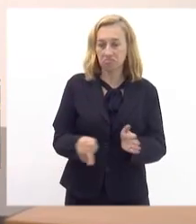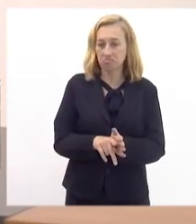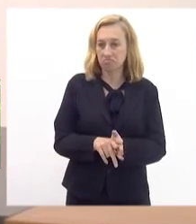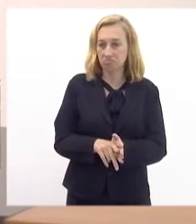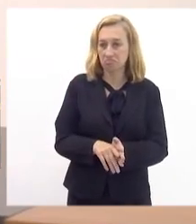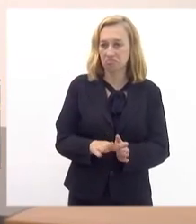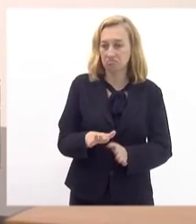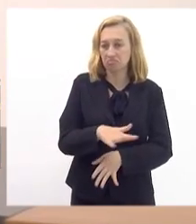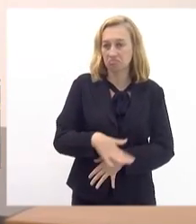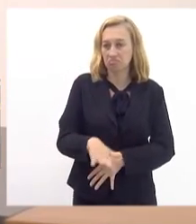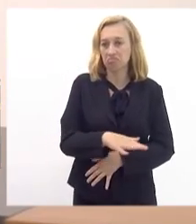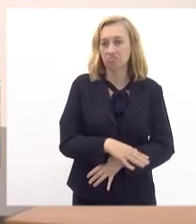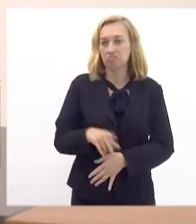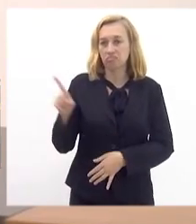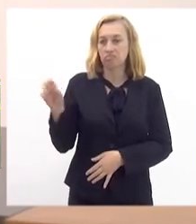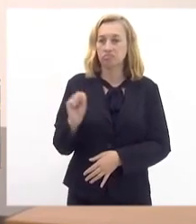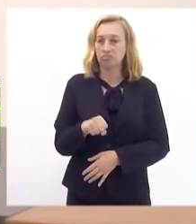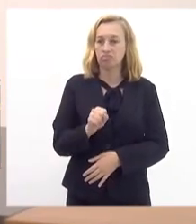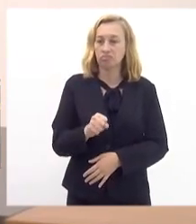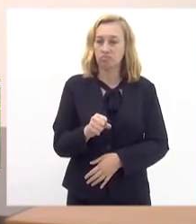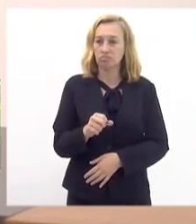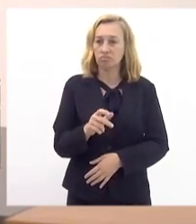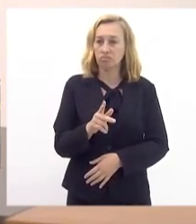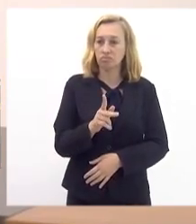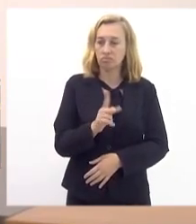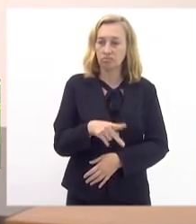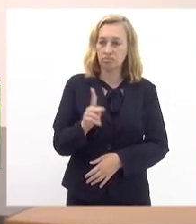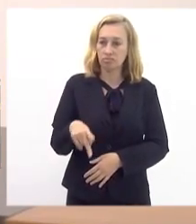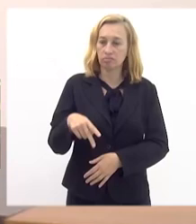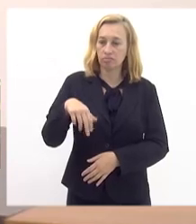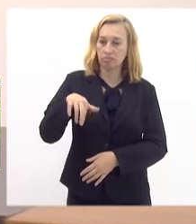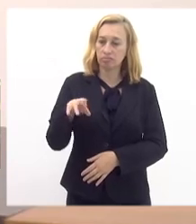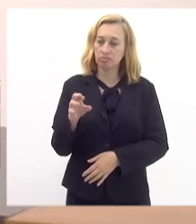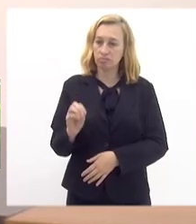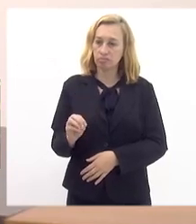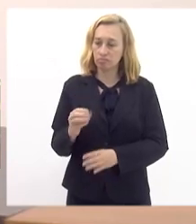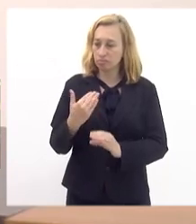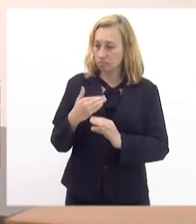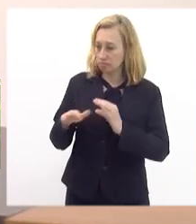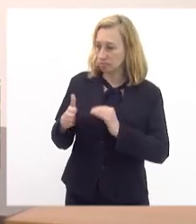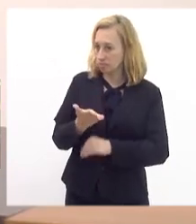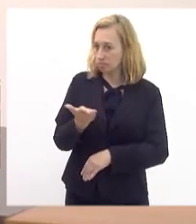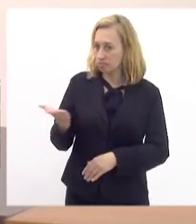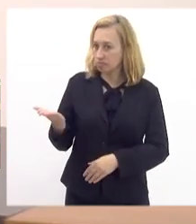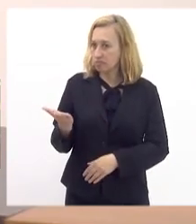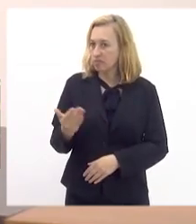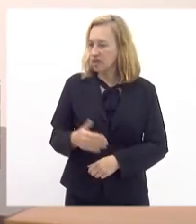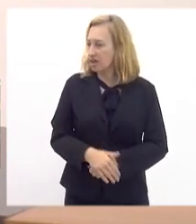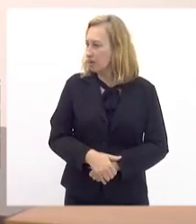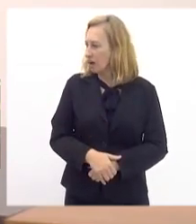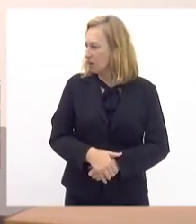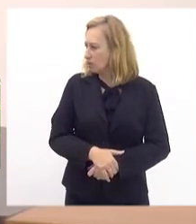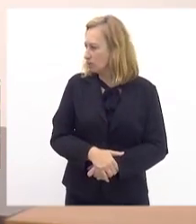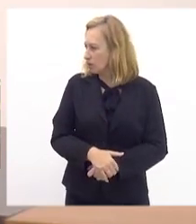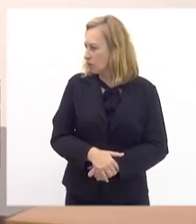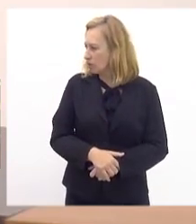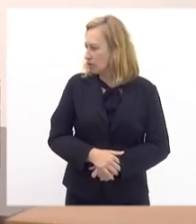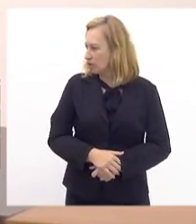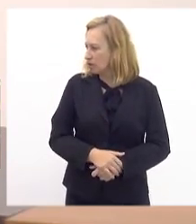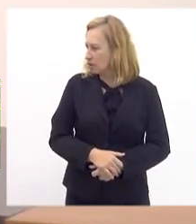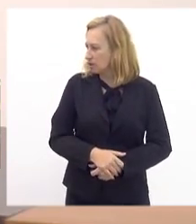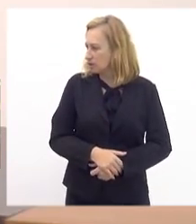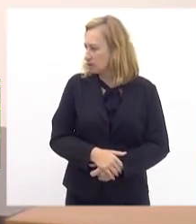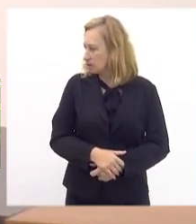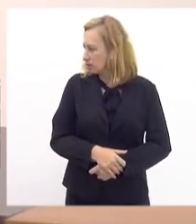sim Quem escreveu o professor Maurício tolmasquim que eu vou passar vocês todos um abraço Valdete Desculpa não ter